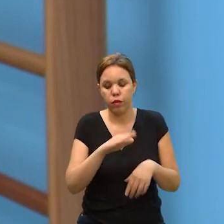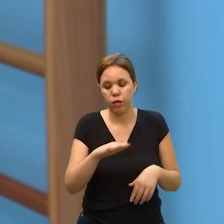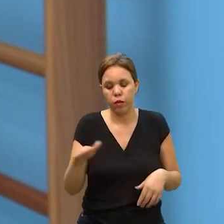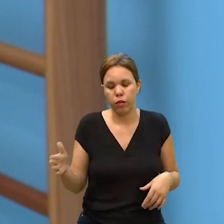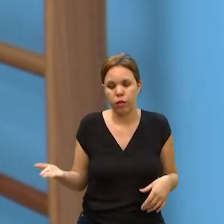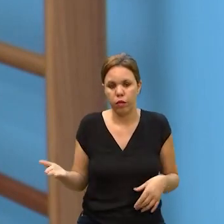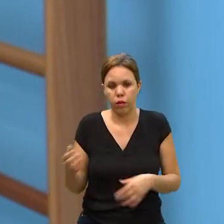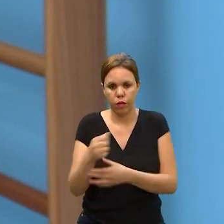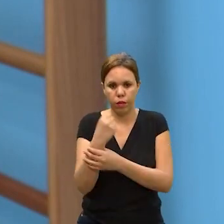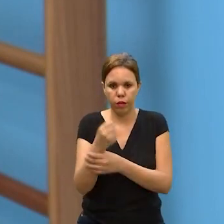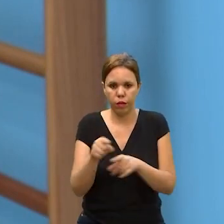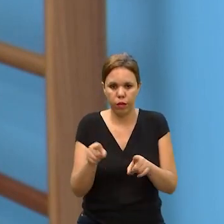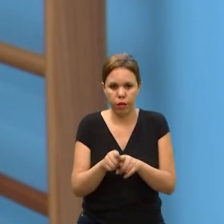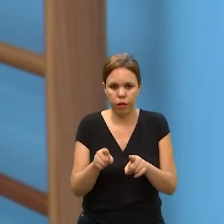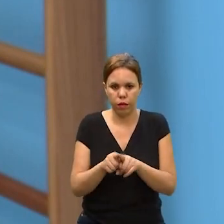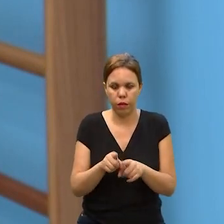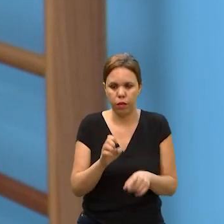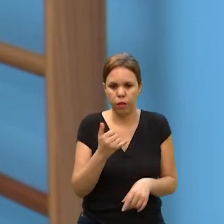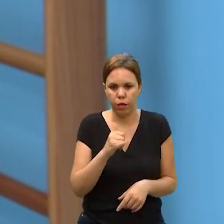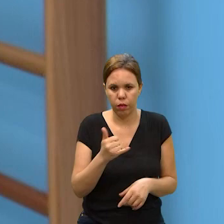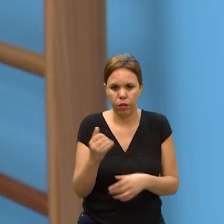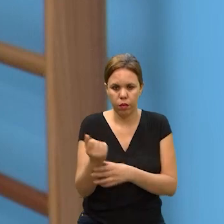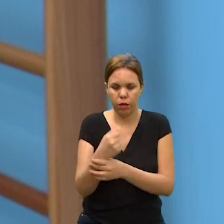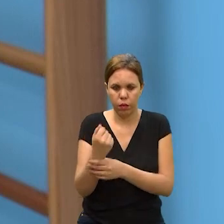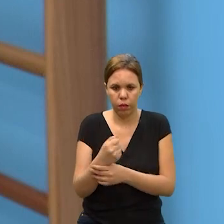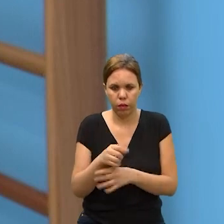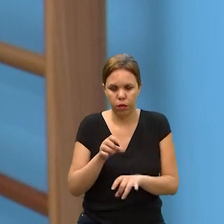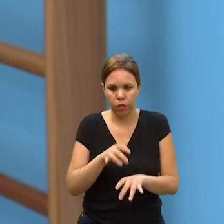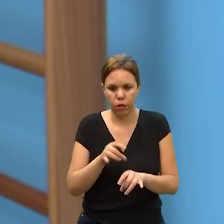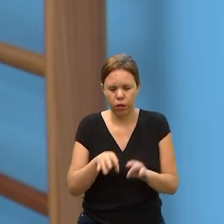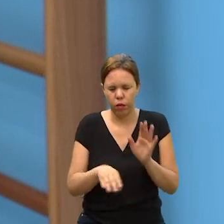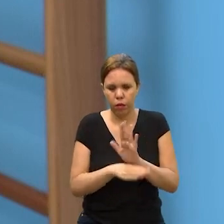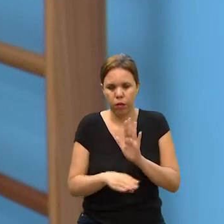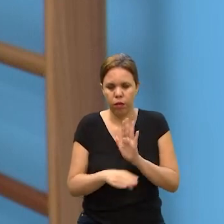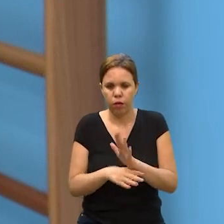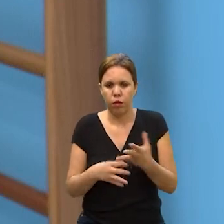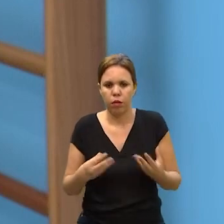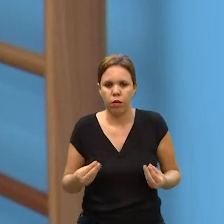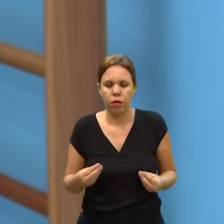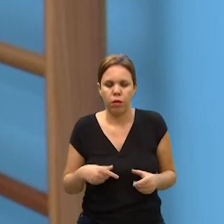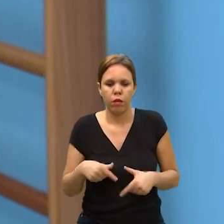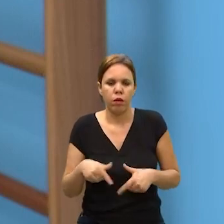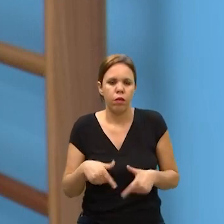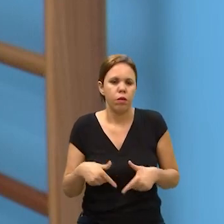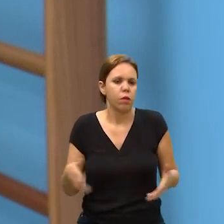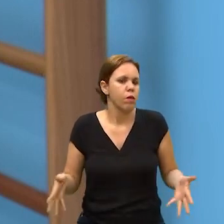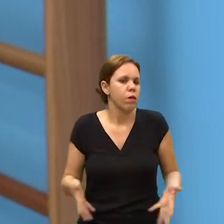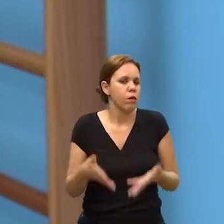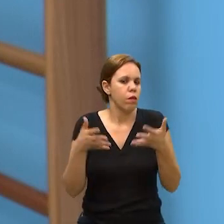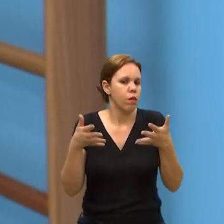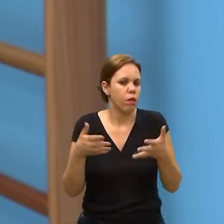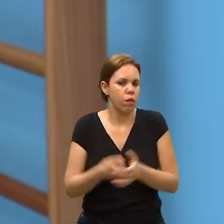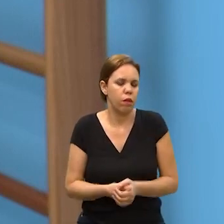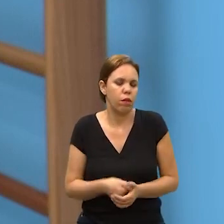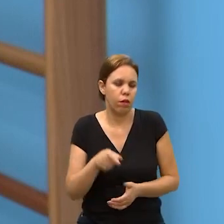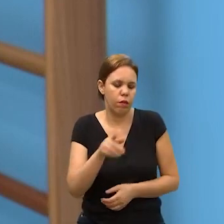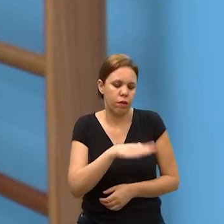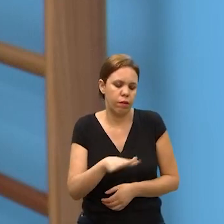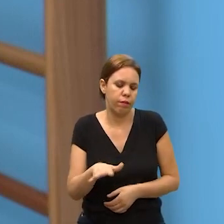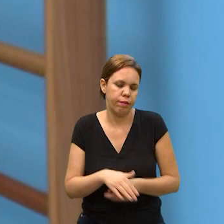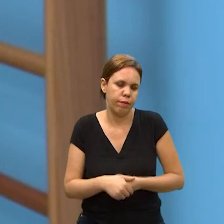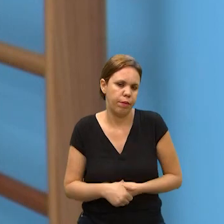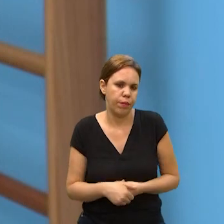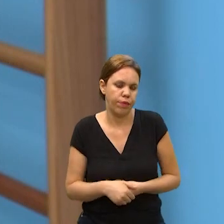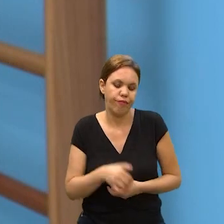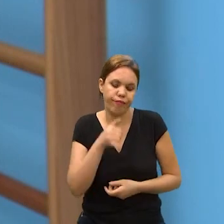criança faz físio. A gente tem a eletroterapia, né? Então a gente tem técnicas de eletroterapia que nos ajudam muito a trabalhar a